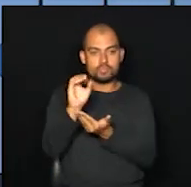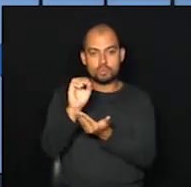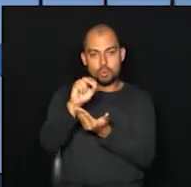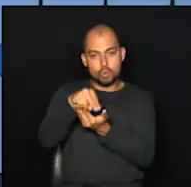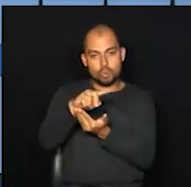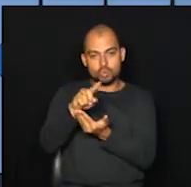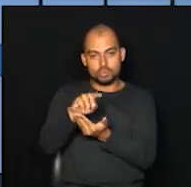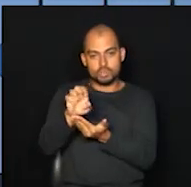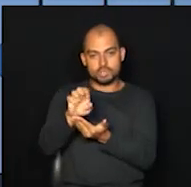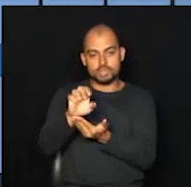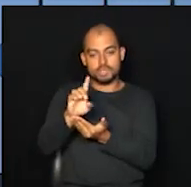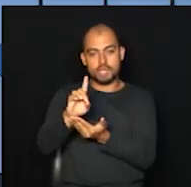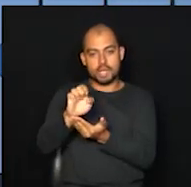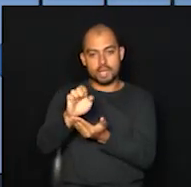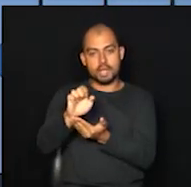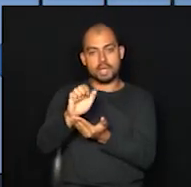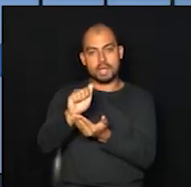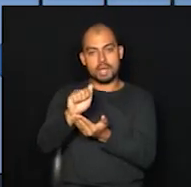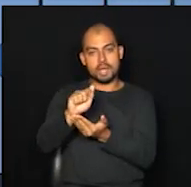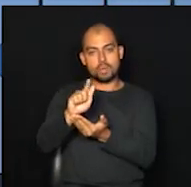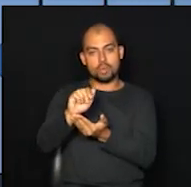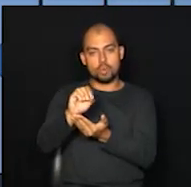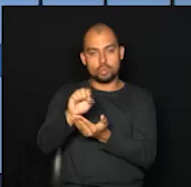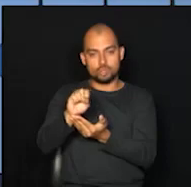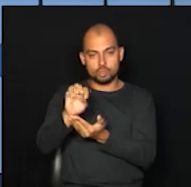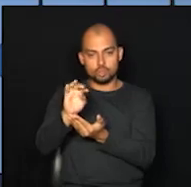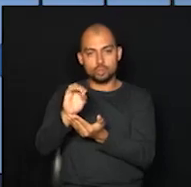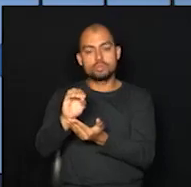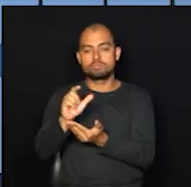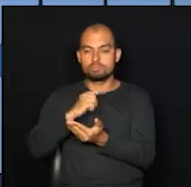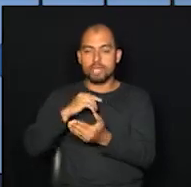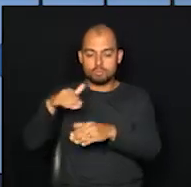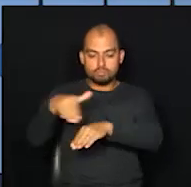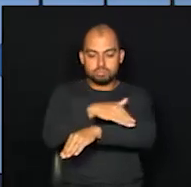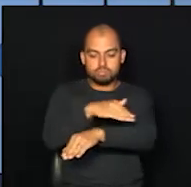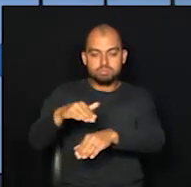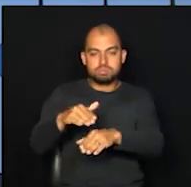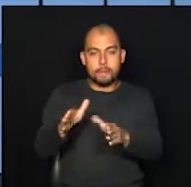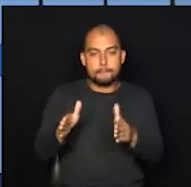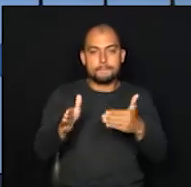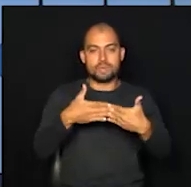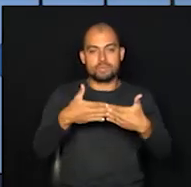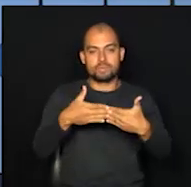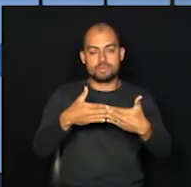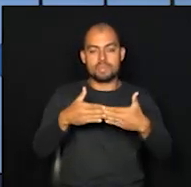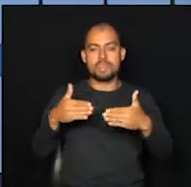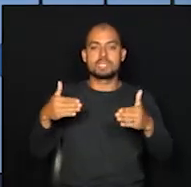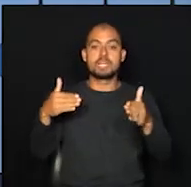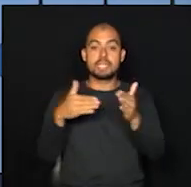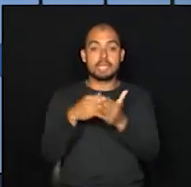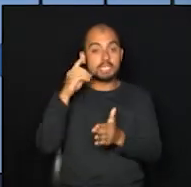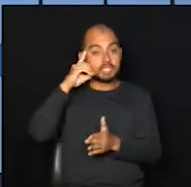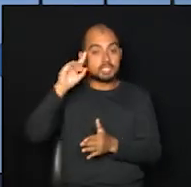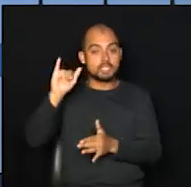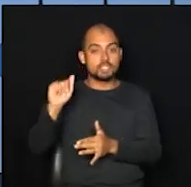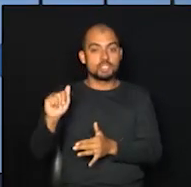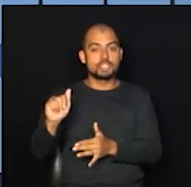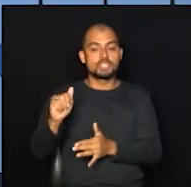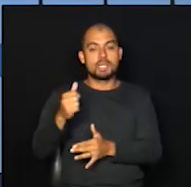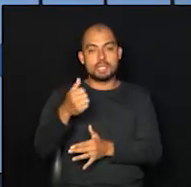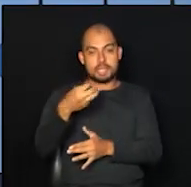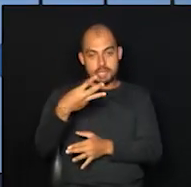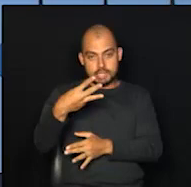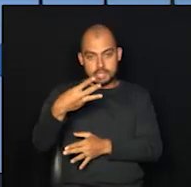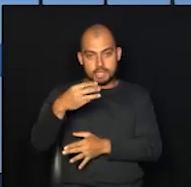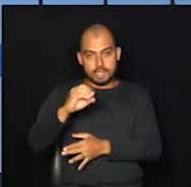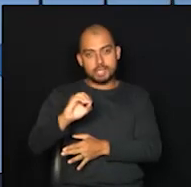Doutor Mascarenhas. Então, esse bloqueio, gente, vai até o dia 30 de outubro, ou seja, ainda